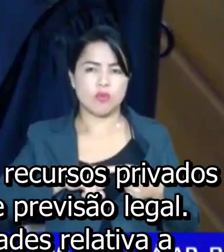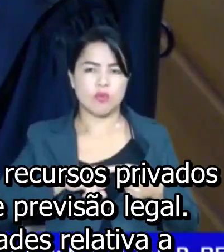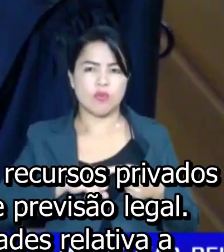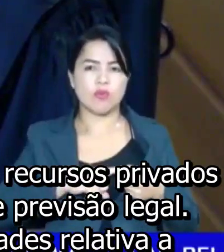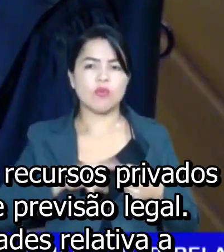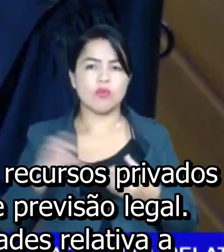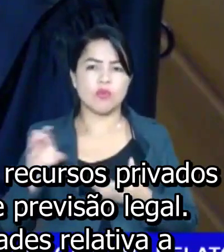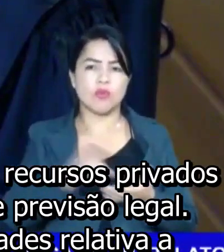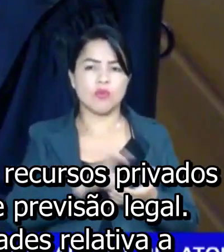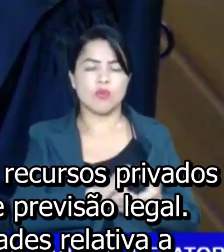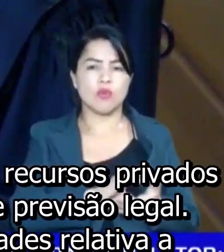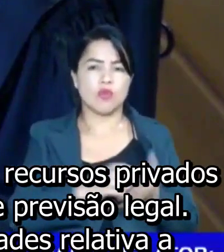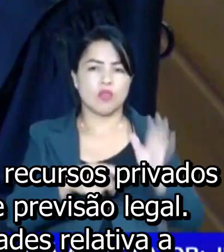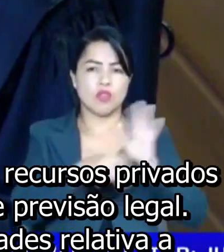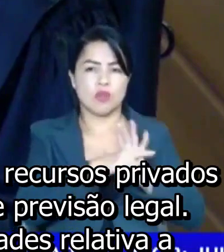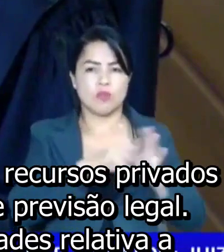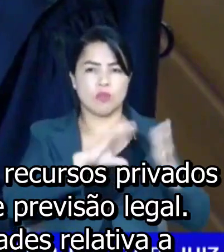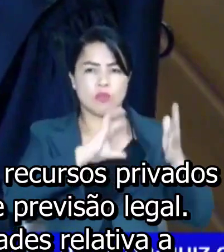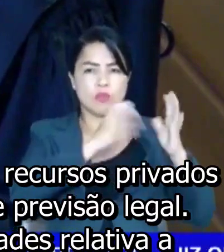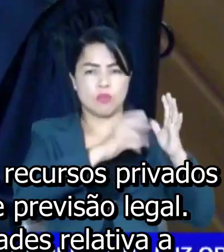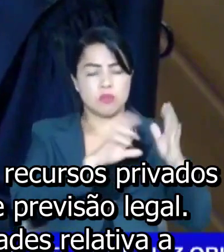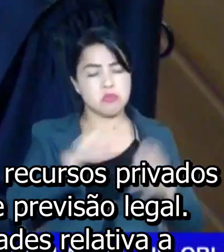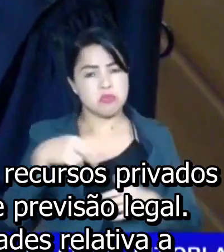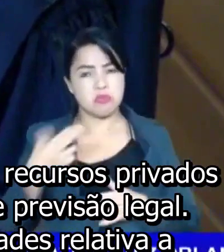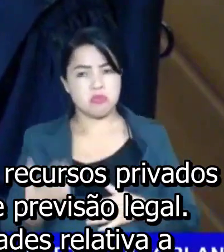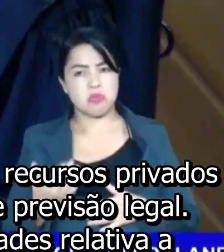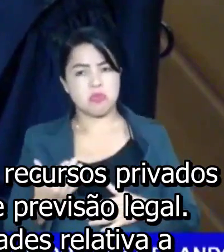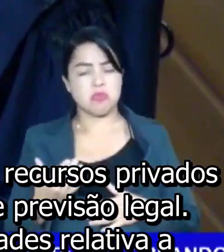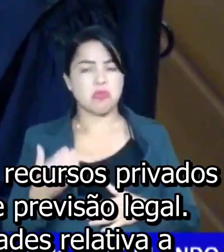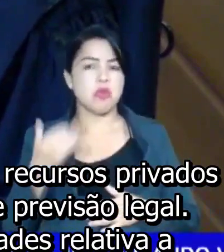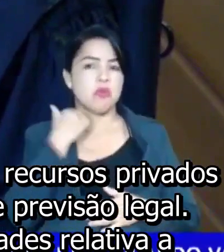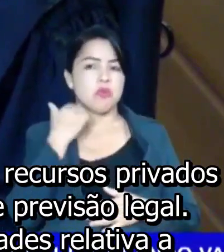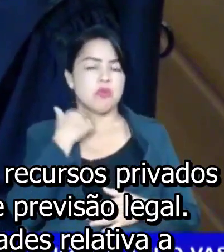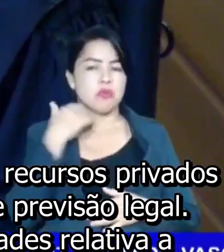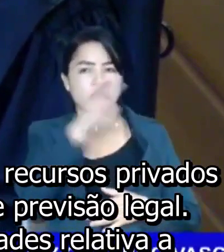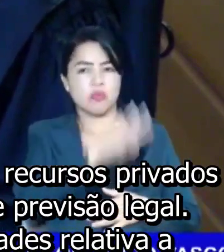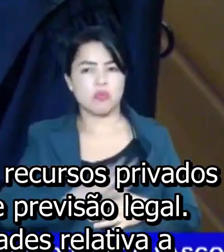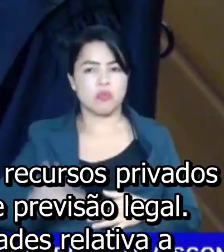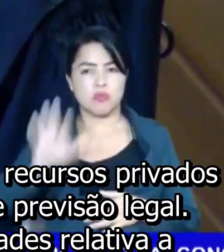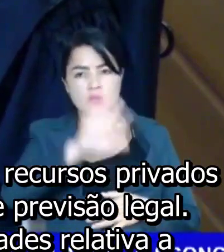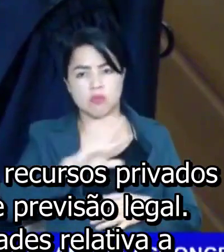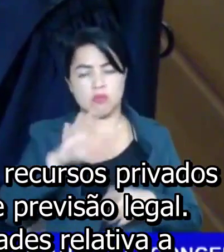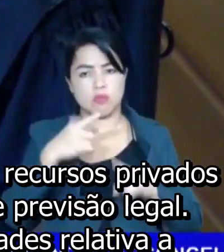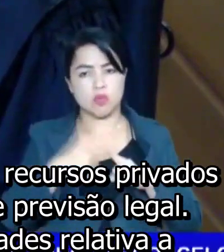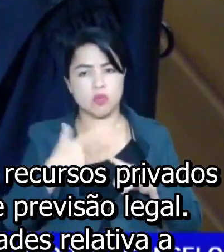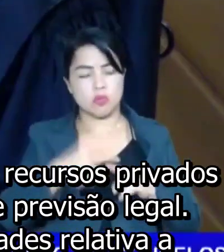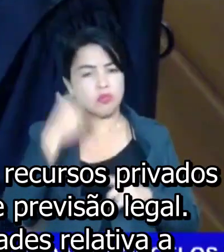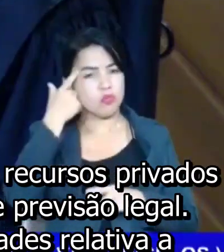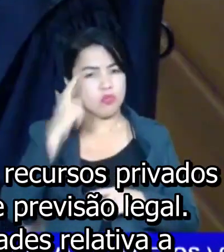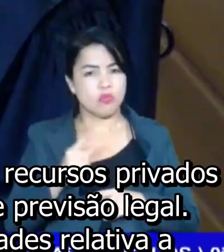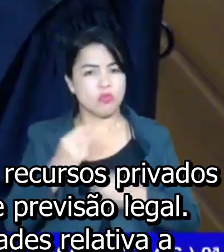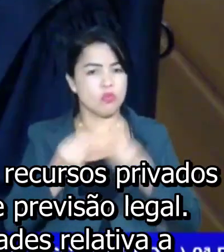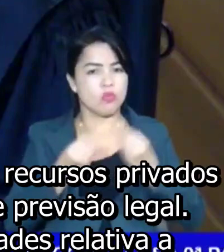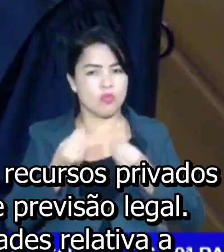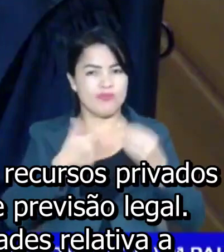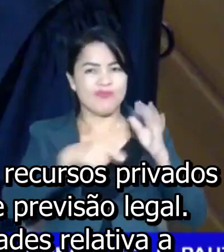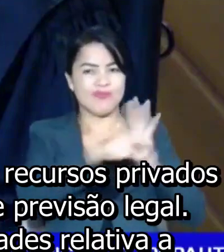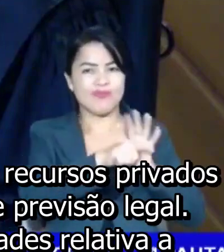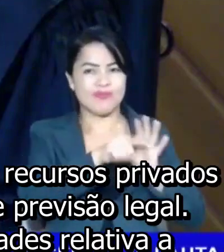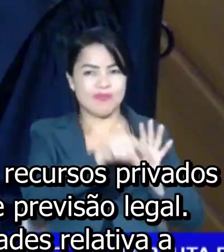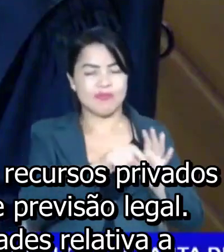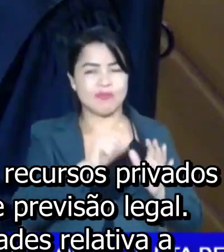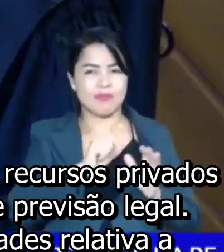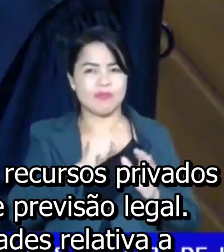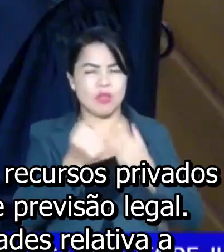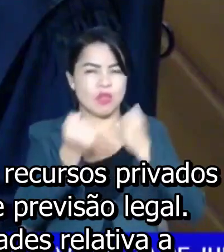recursos privados ao próprio partido ou ao Tesouro Nacional, por ausência de previsão legal. Não obstante, avaliando